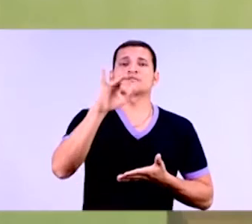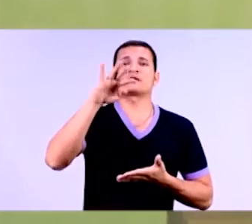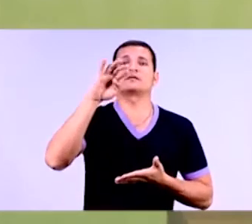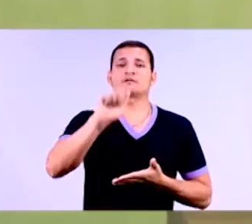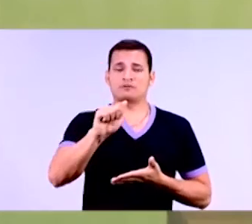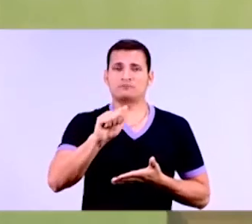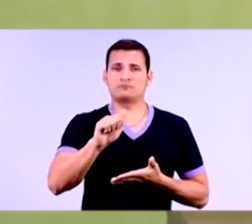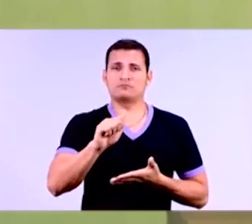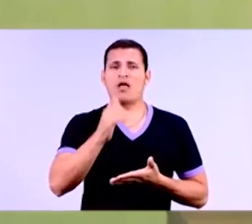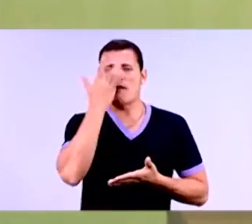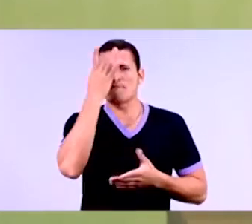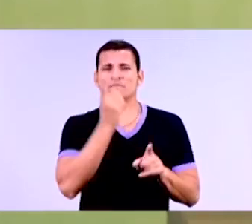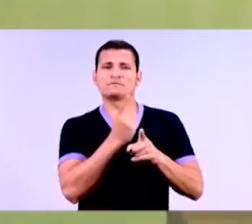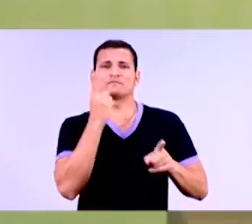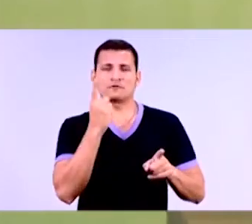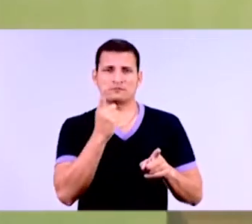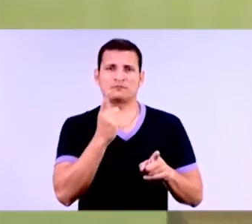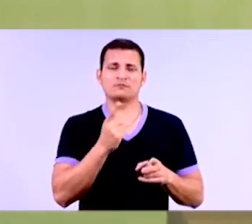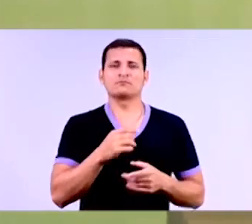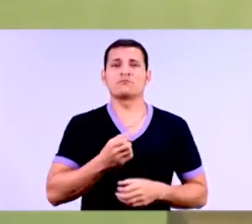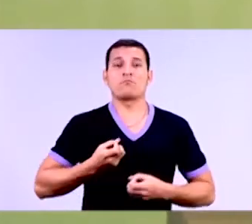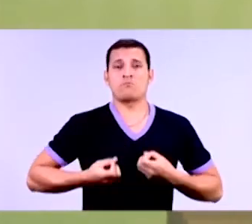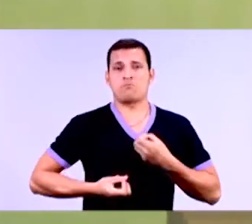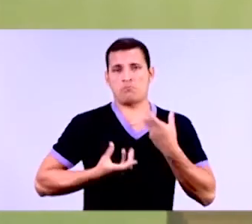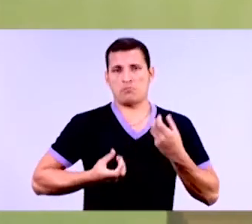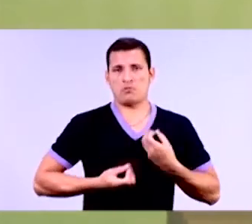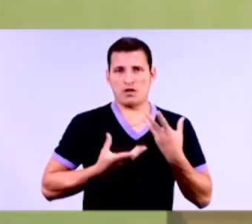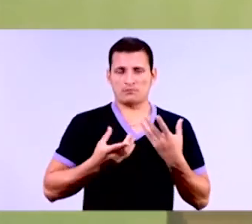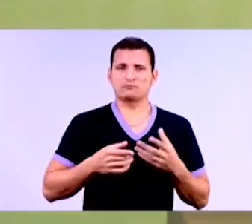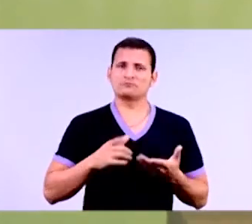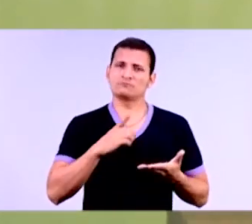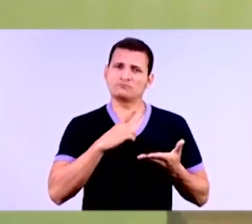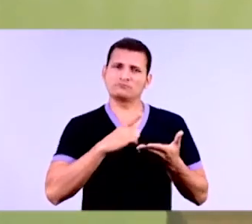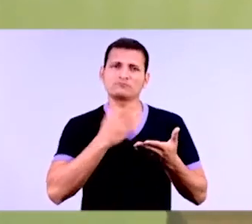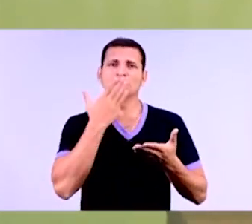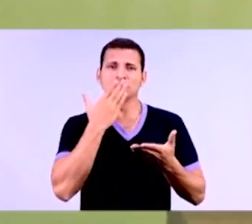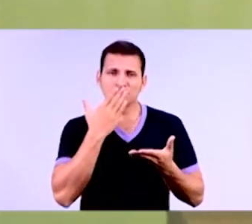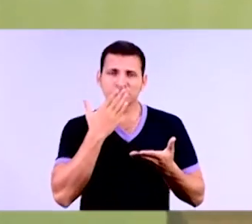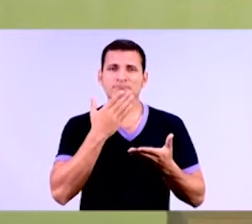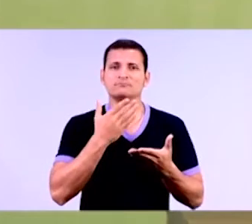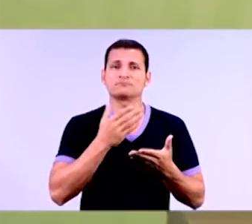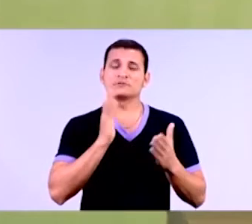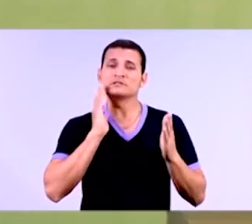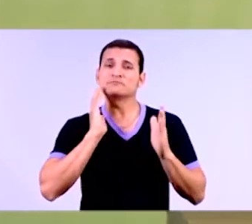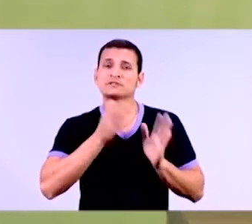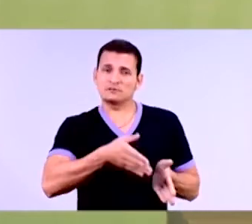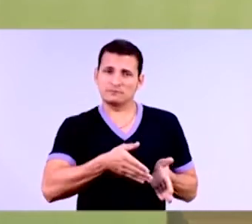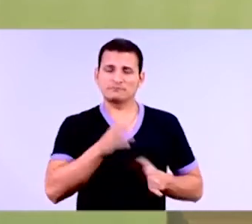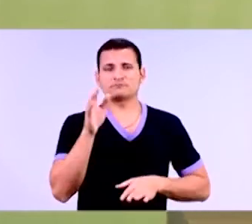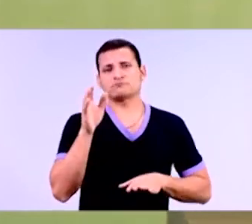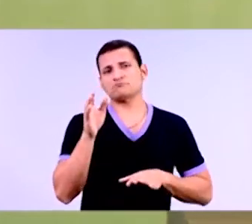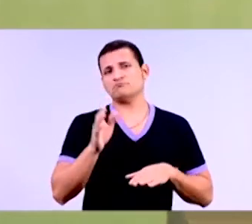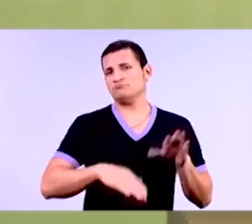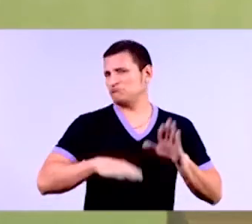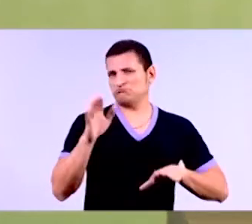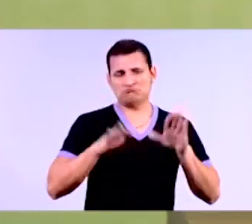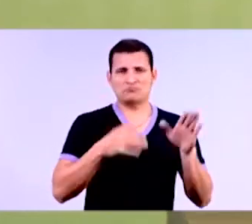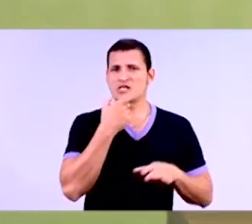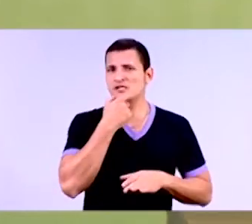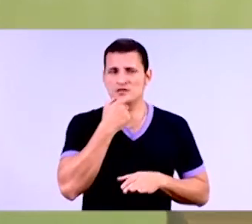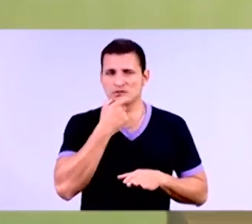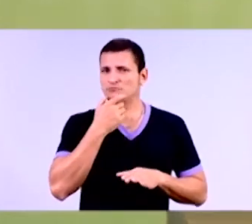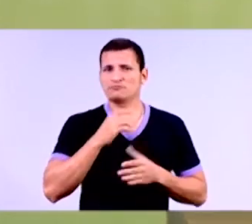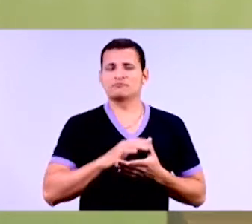Fica fácil de identificar. Um poema tem um formato específico. Independente da língua, novamente